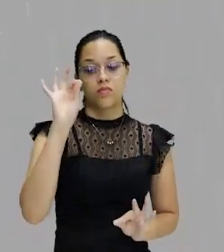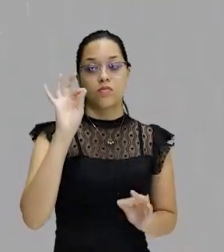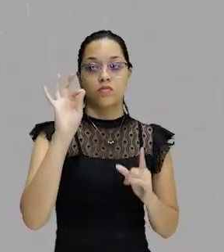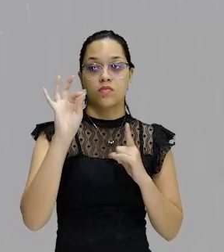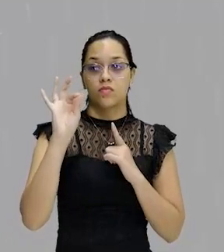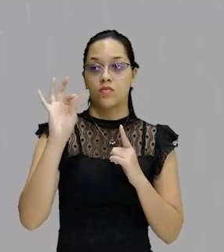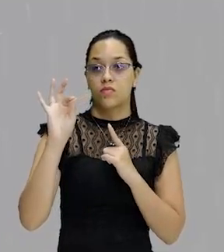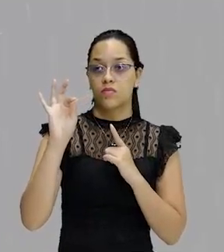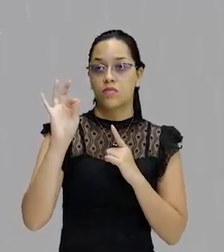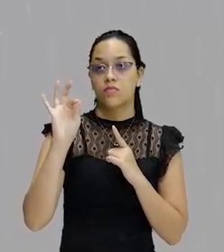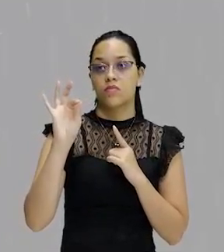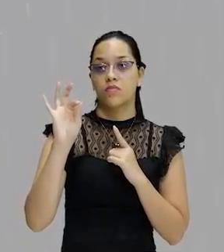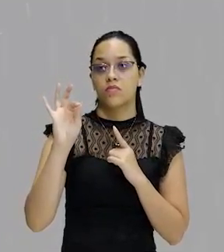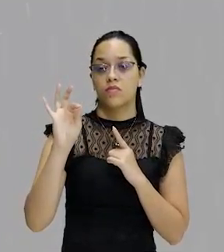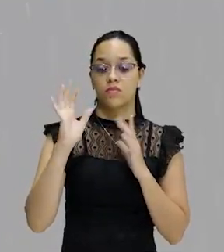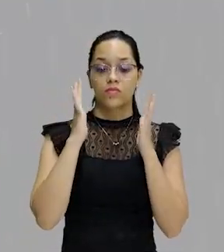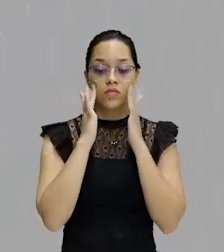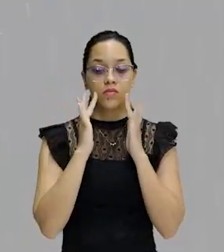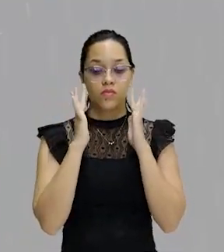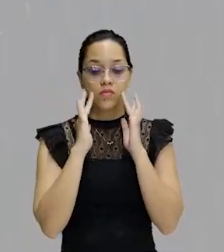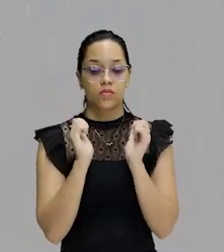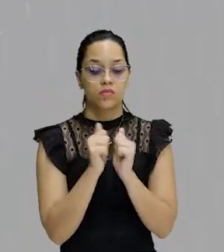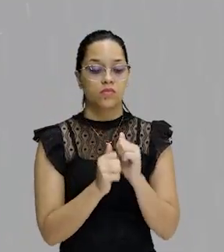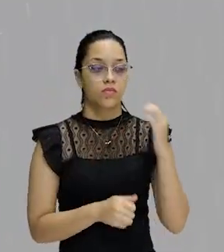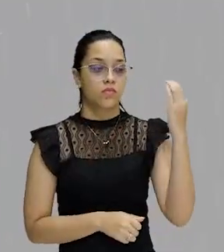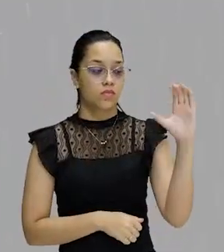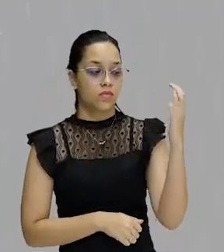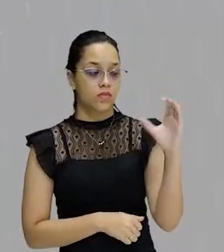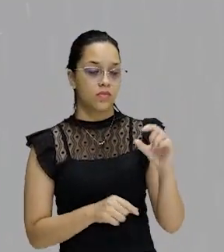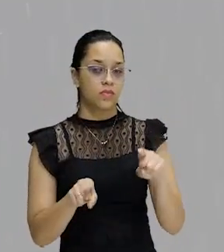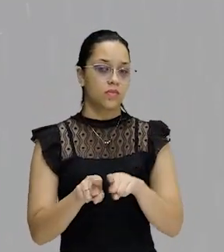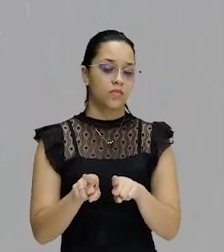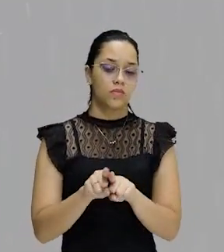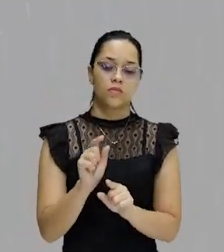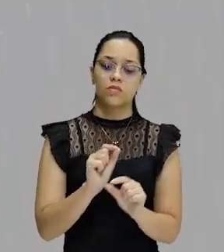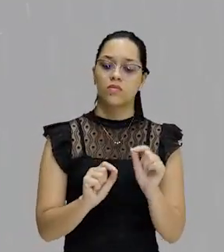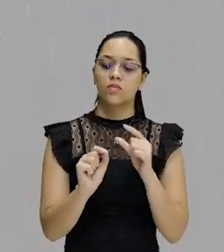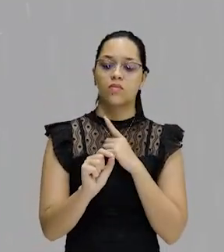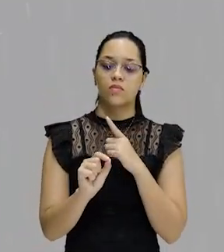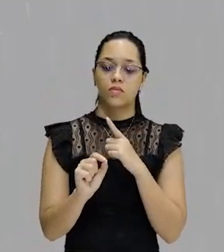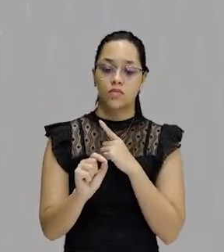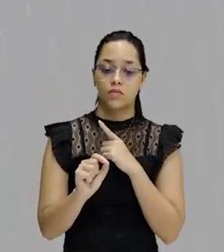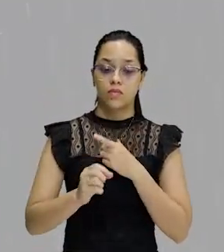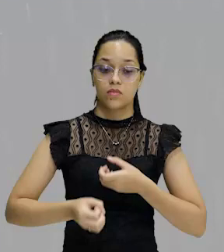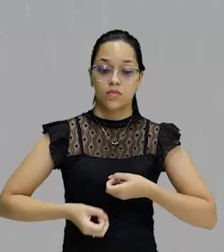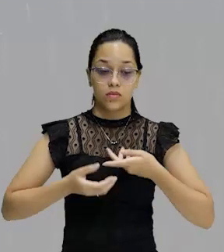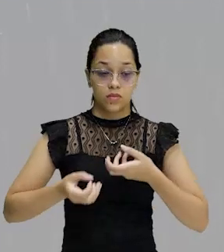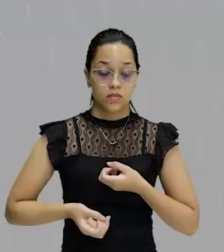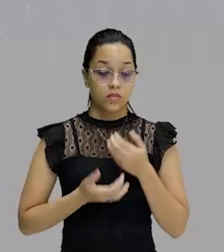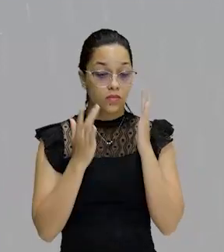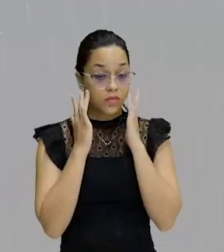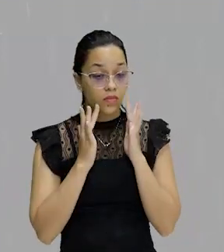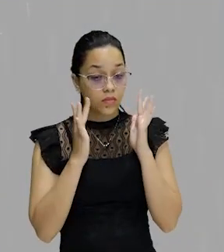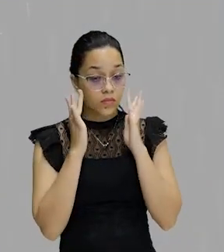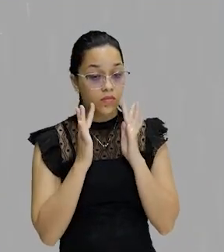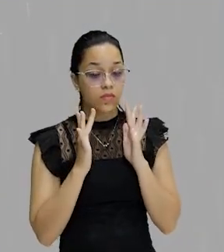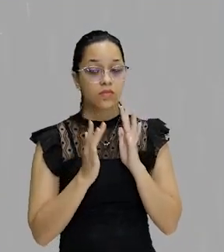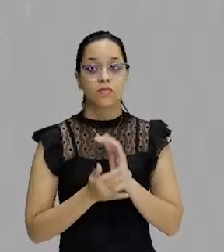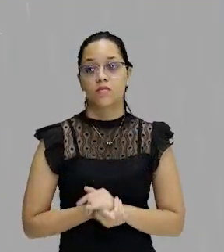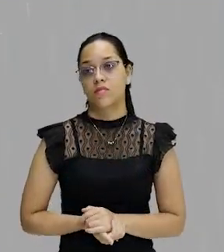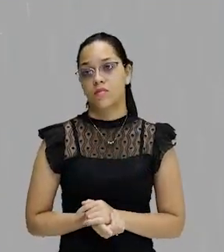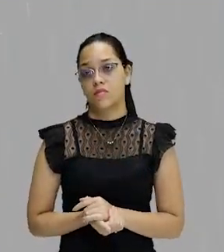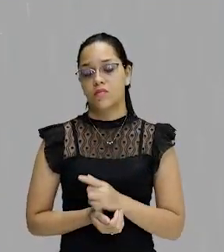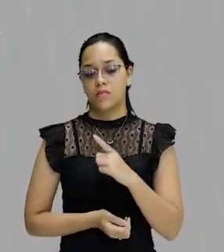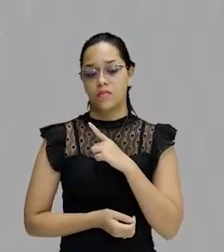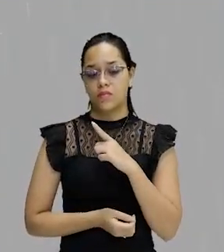de aventurar a arte com a ciência, que afetou também a produção artística. Né? Olha só,